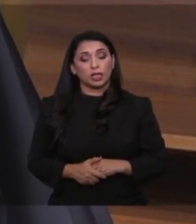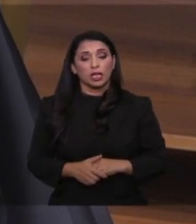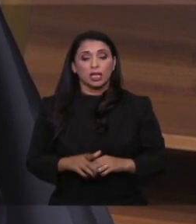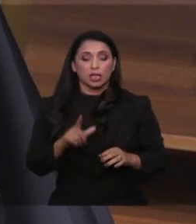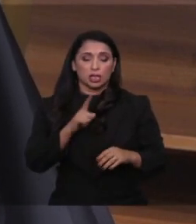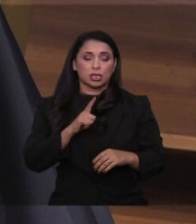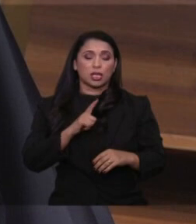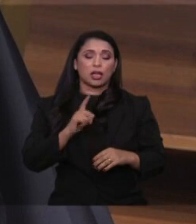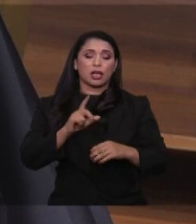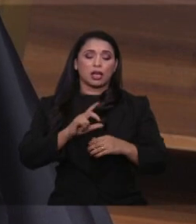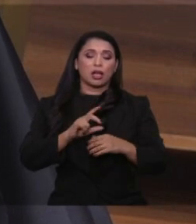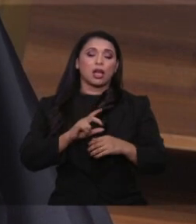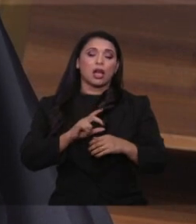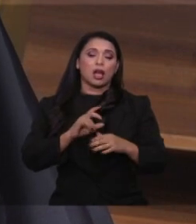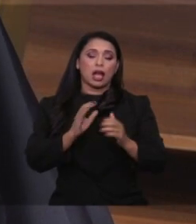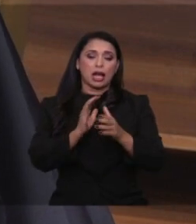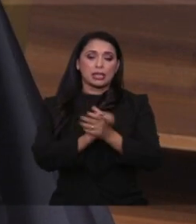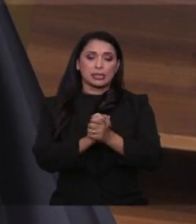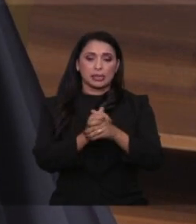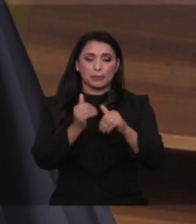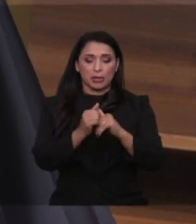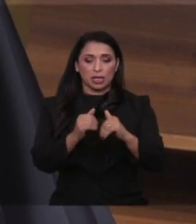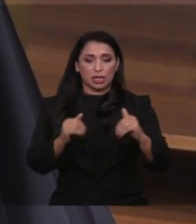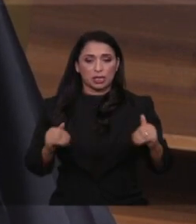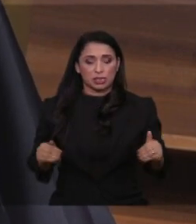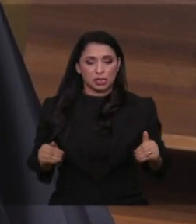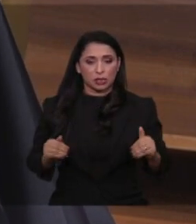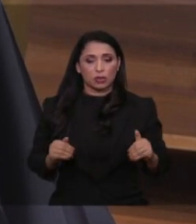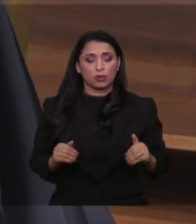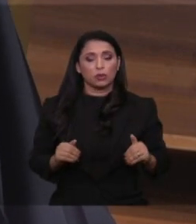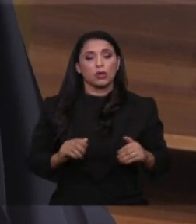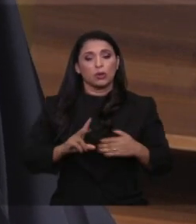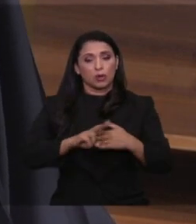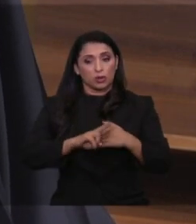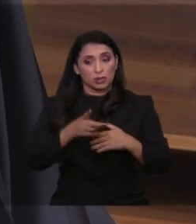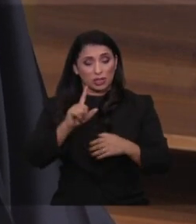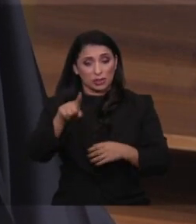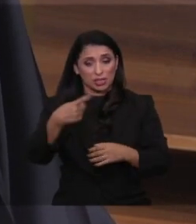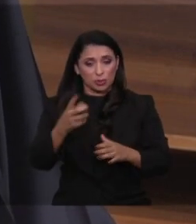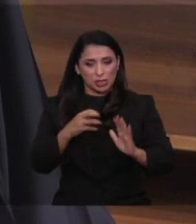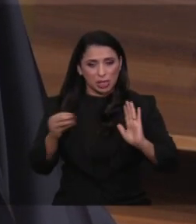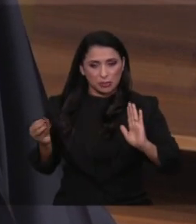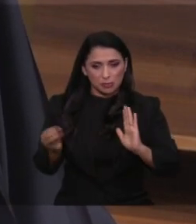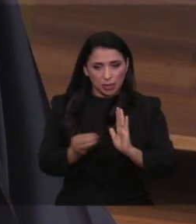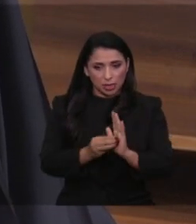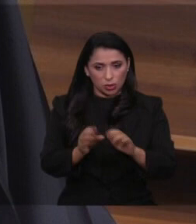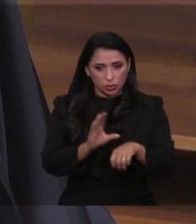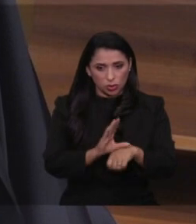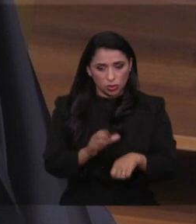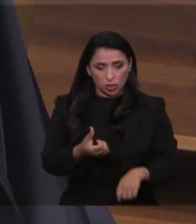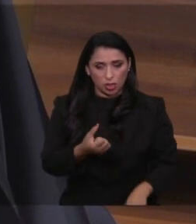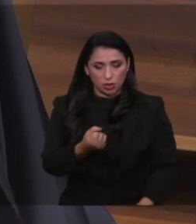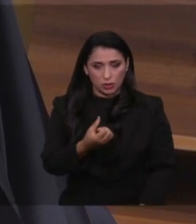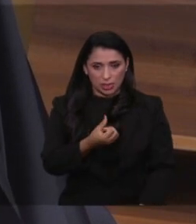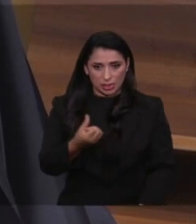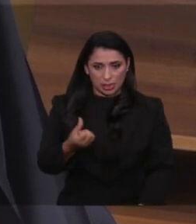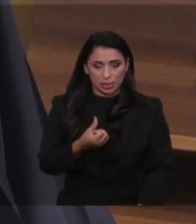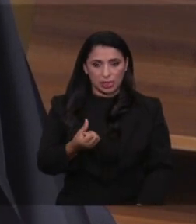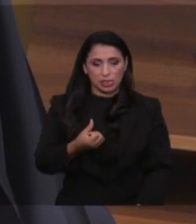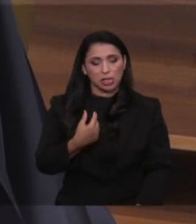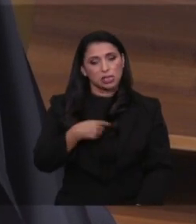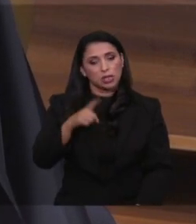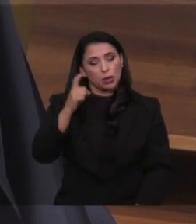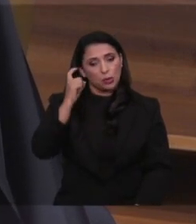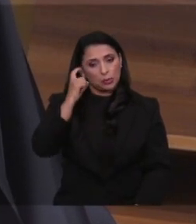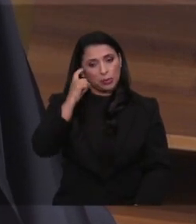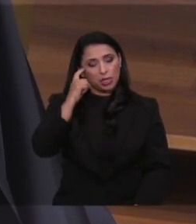consequência, o Instituto da Separação após a Emenda Constitucional 66 é a melhor